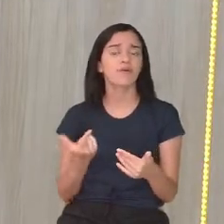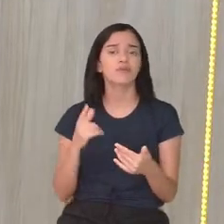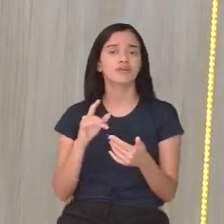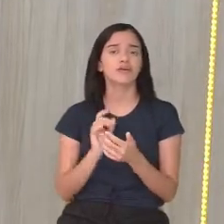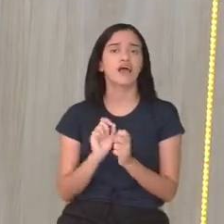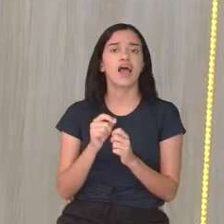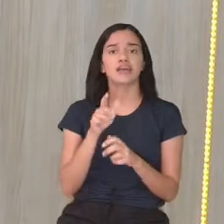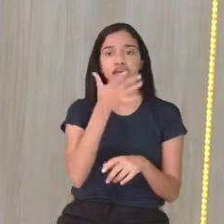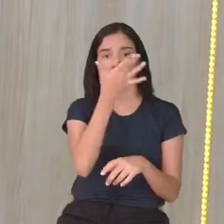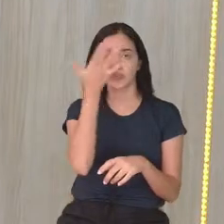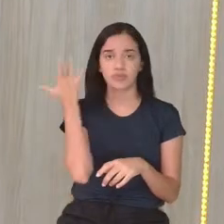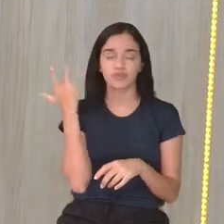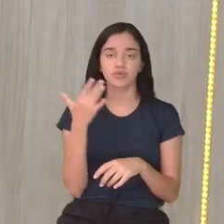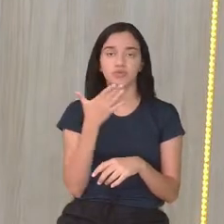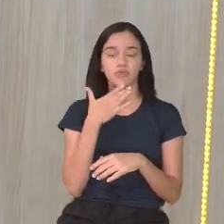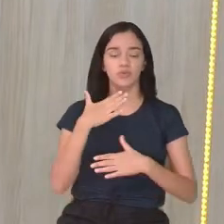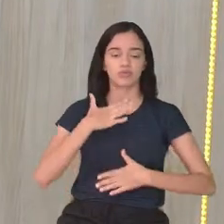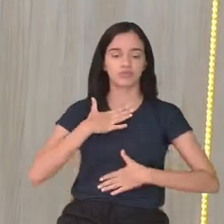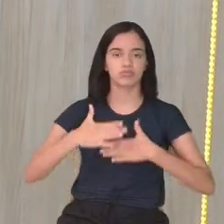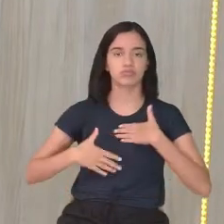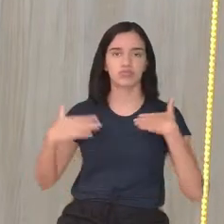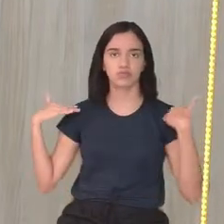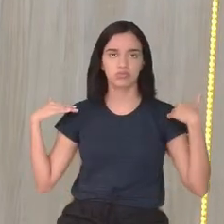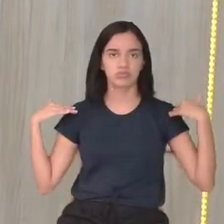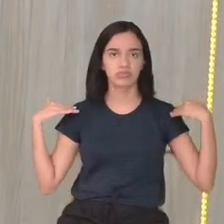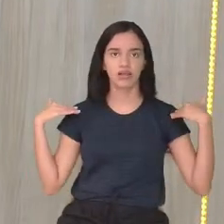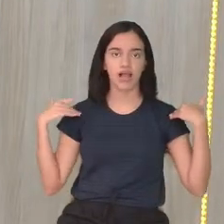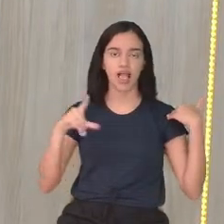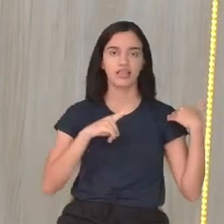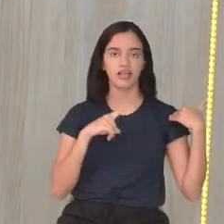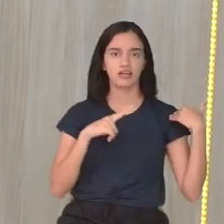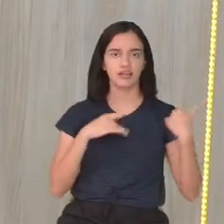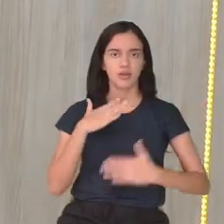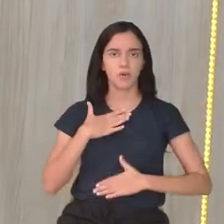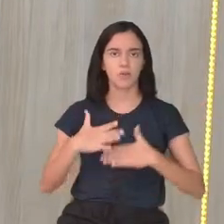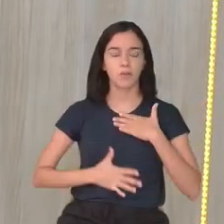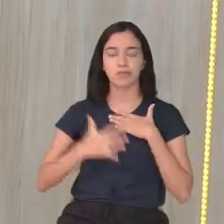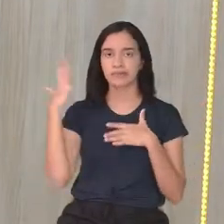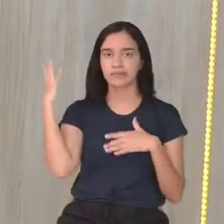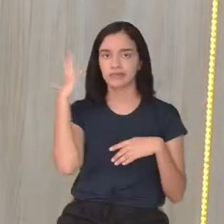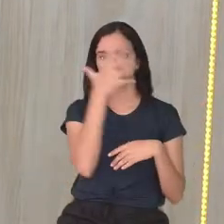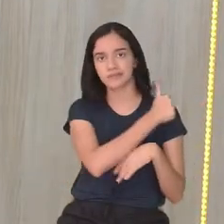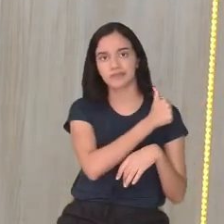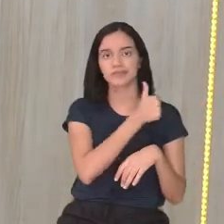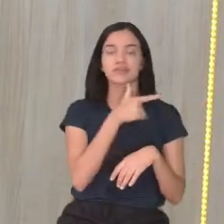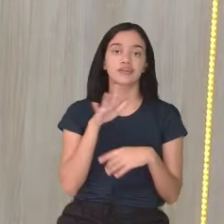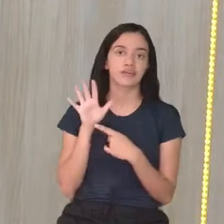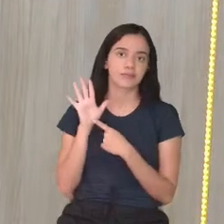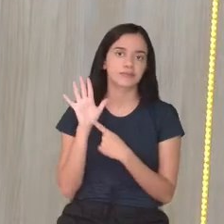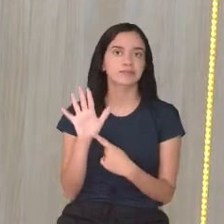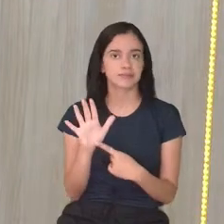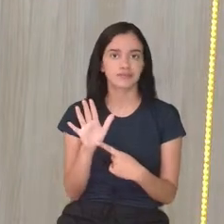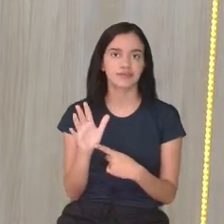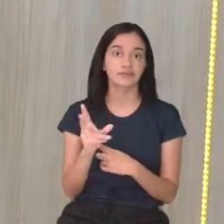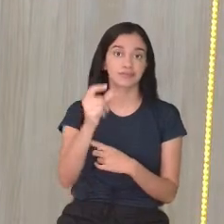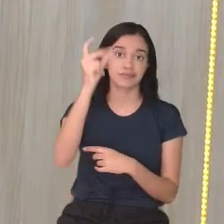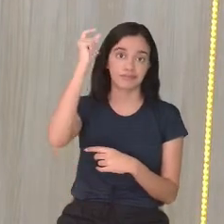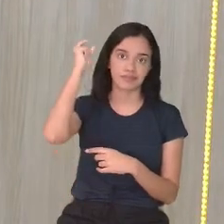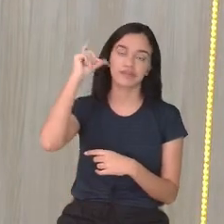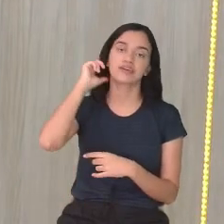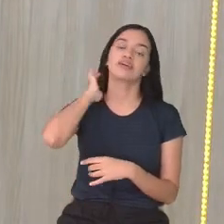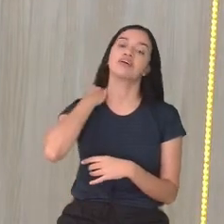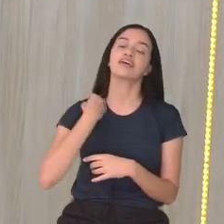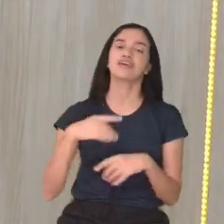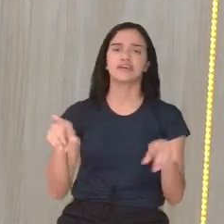que as pessoas melhorem o seu condicionamento, né? Tenham um corpo mais bonito, porque era muito apreciado na época,